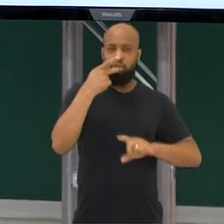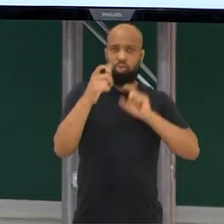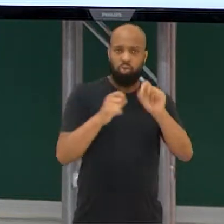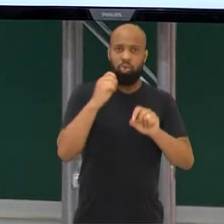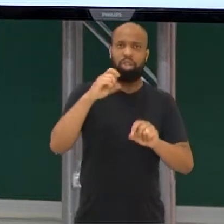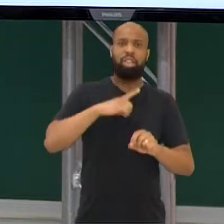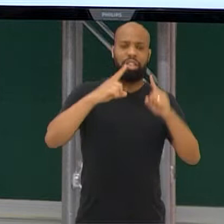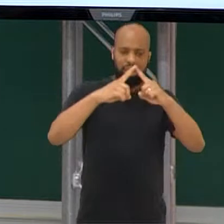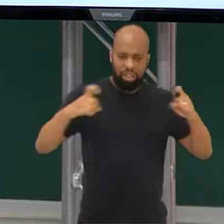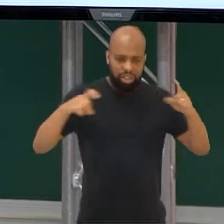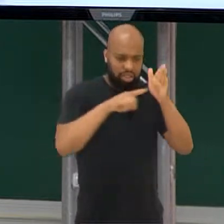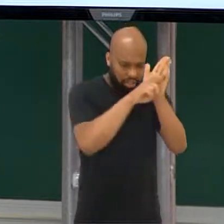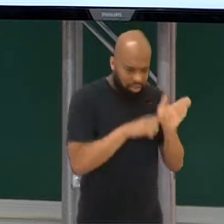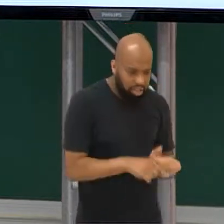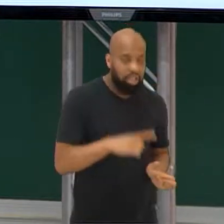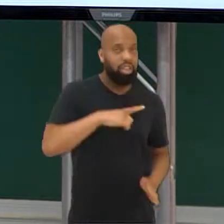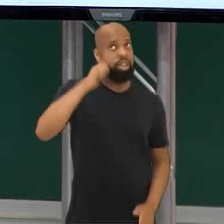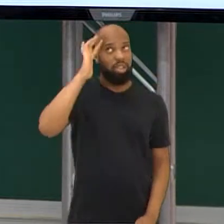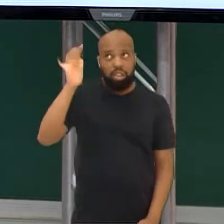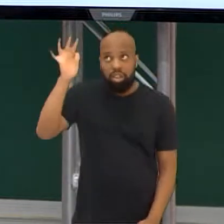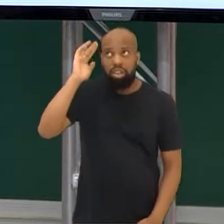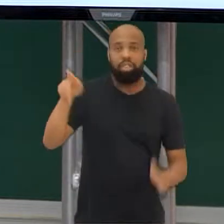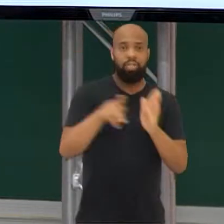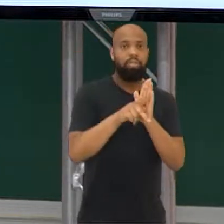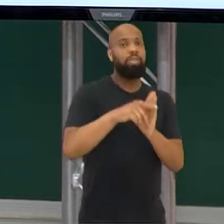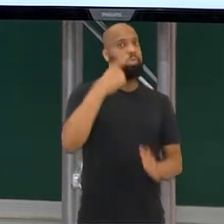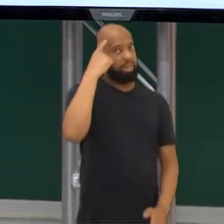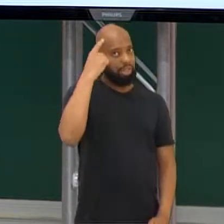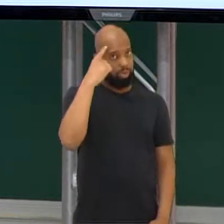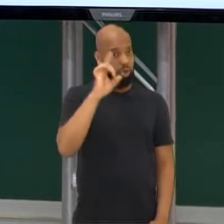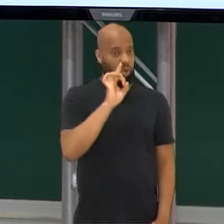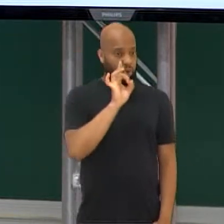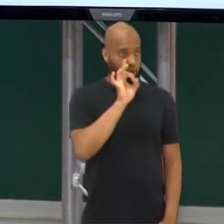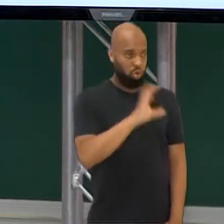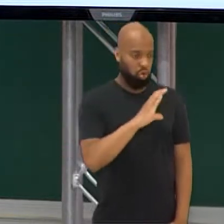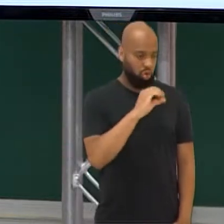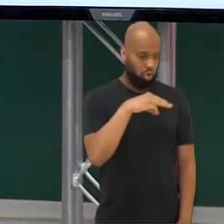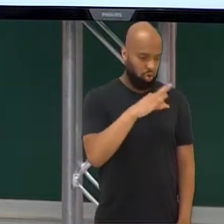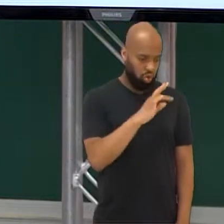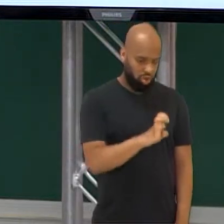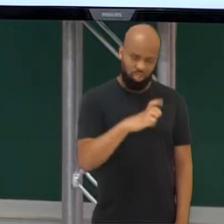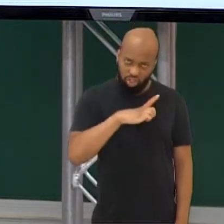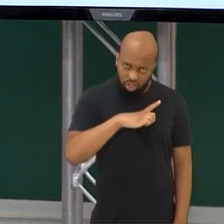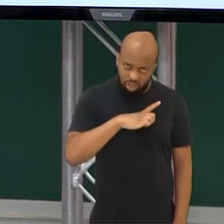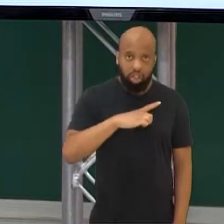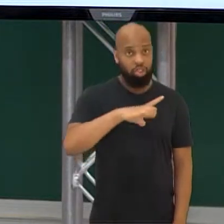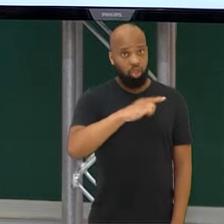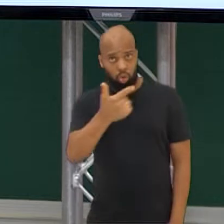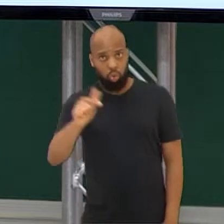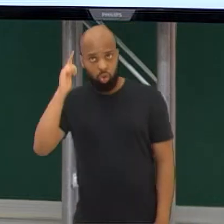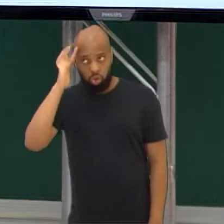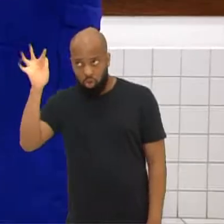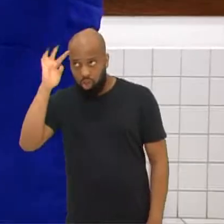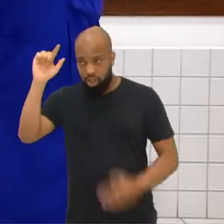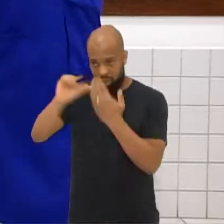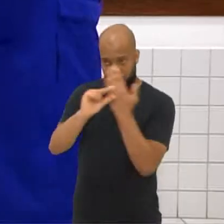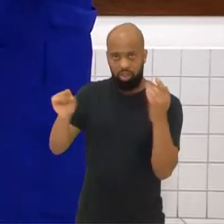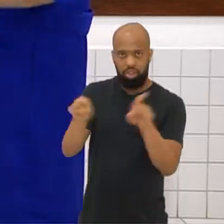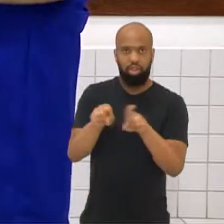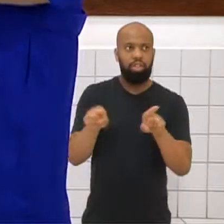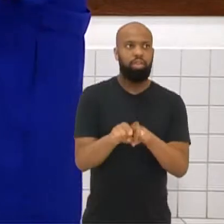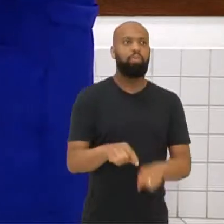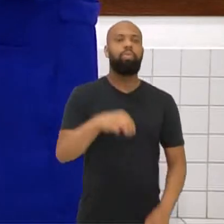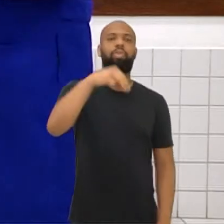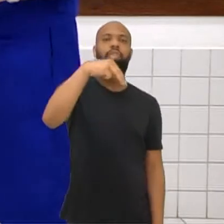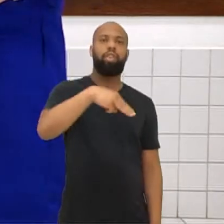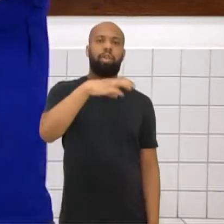cientificismo, que era uma corrente de pensamento que não só o Auguste Comte tinha, né, mas outros filósofos, outras pessoas também comungavam desse pensamento. A meta, né, professor?